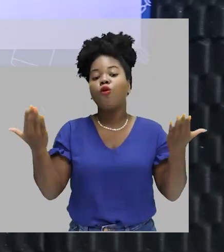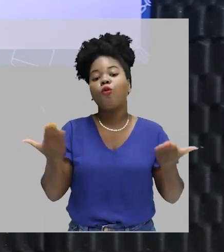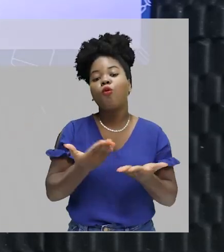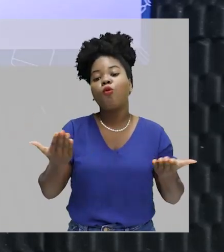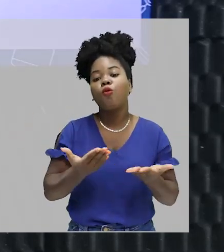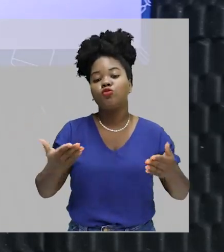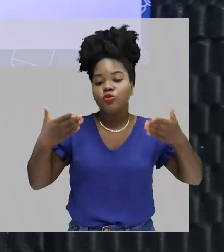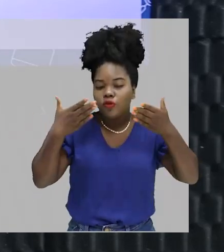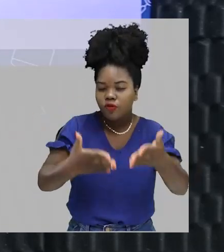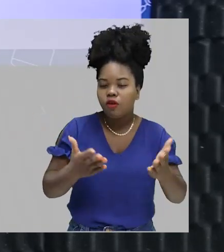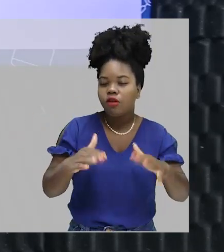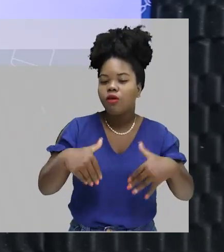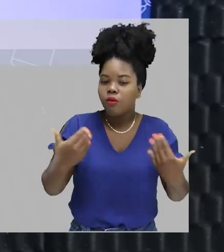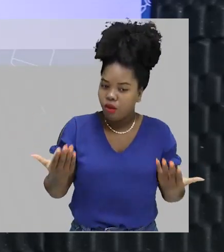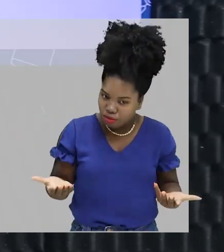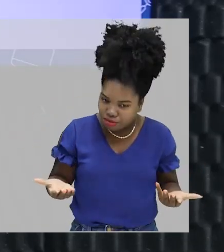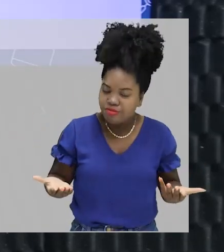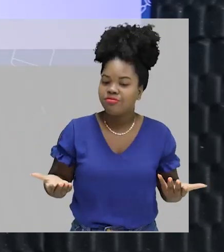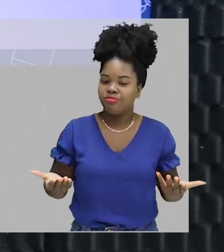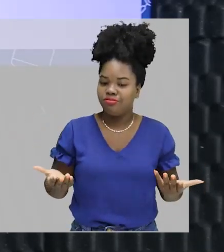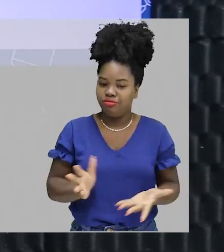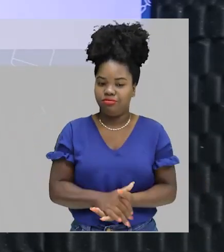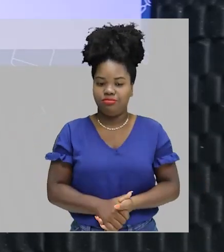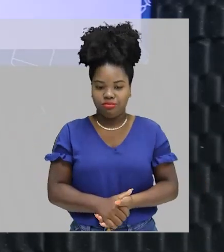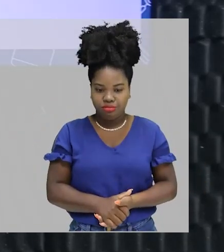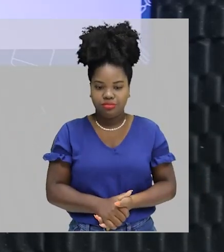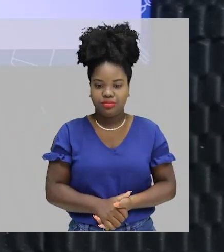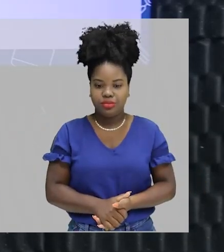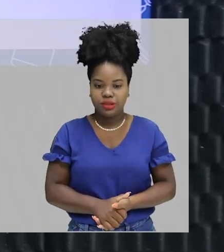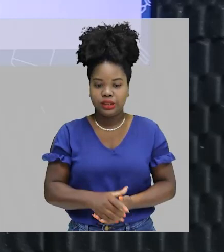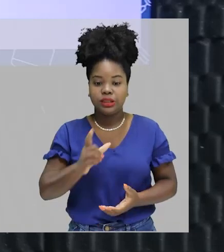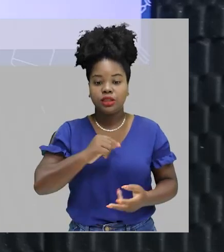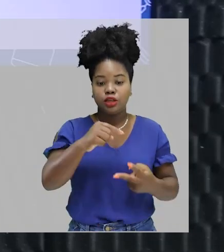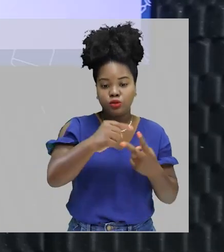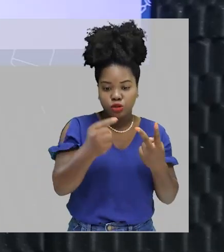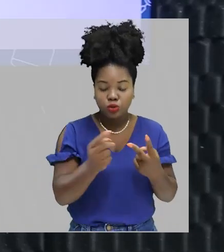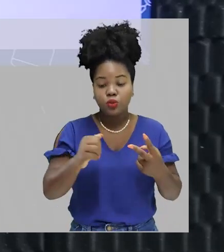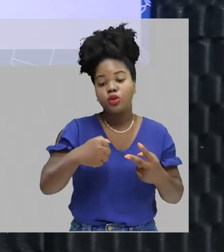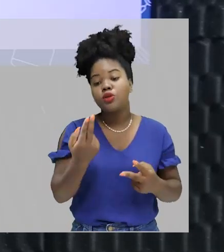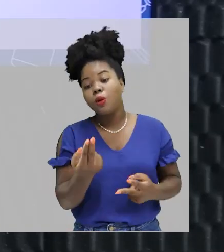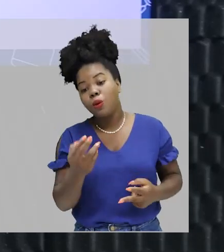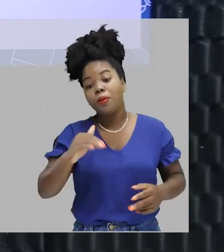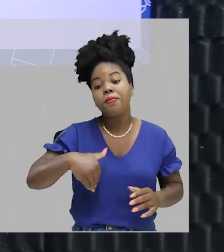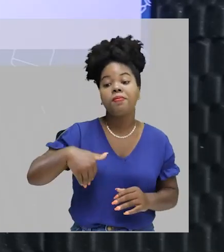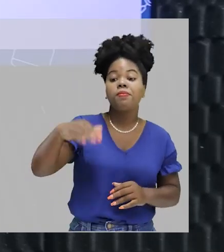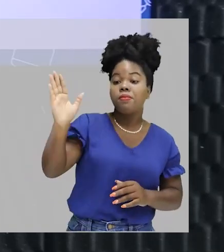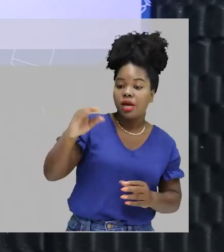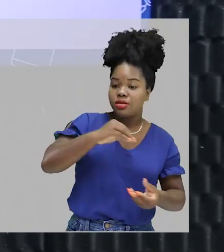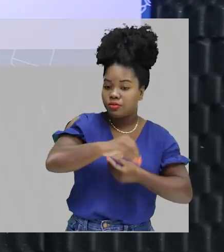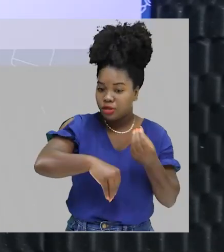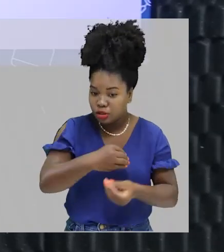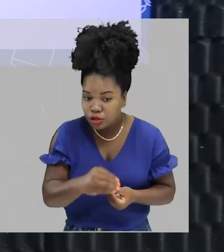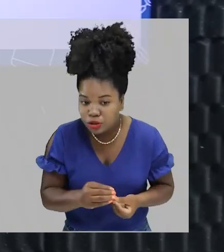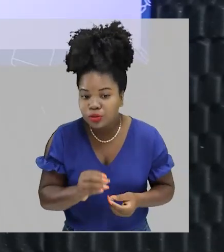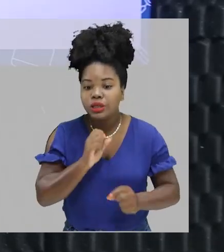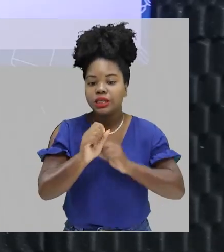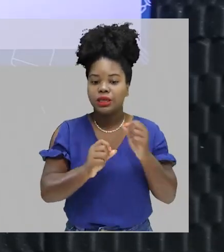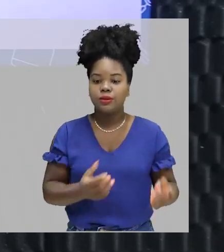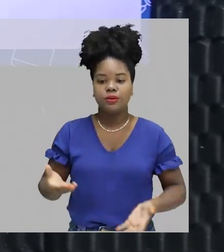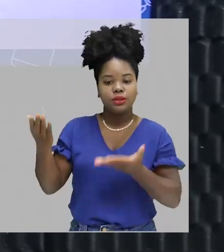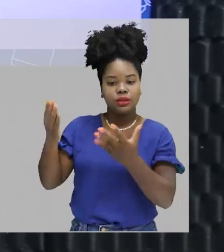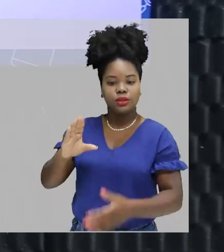trabalhar situações onde nós vamos ter duas ou mais reações. Vamos chamar isso de